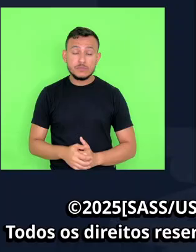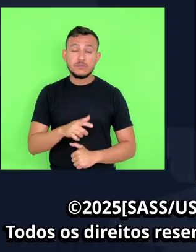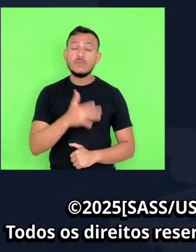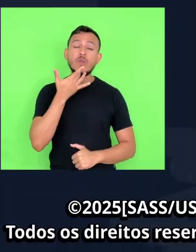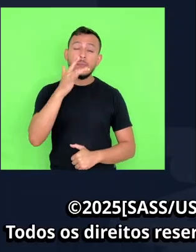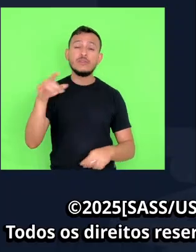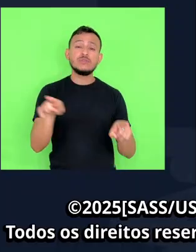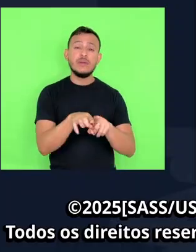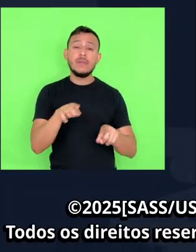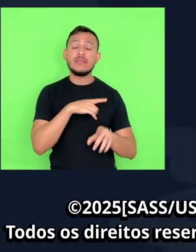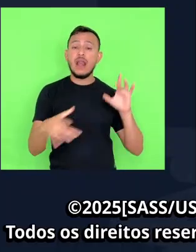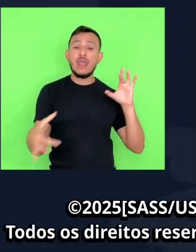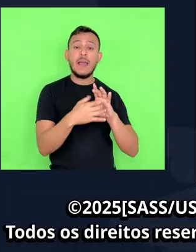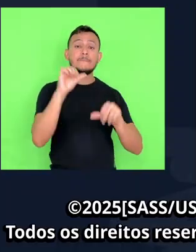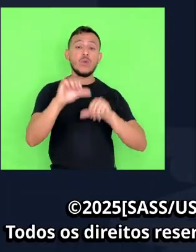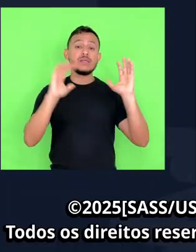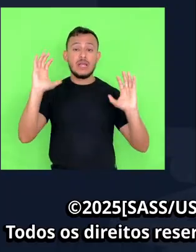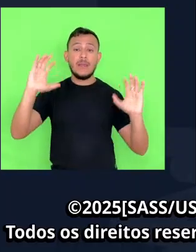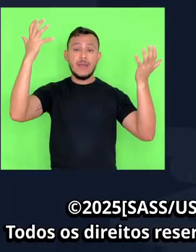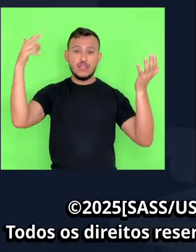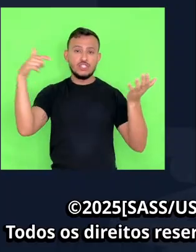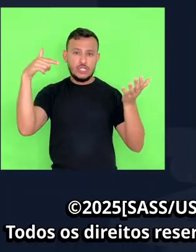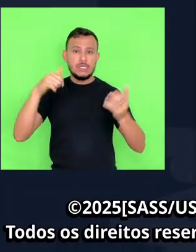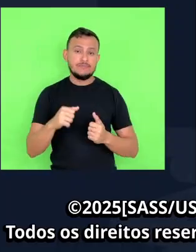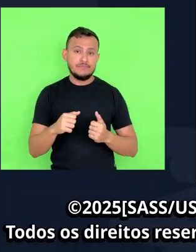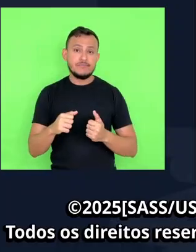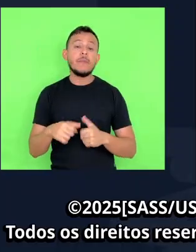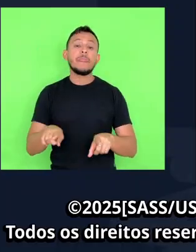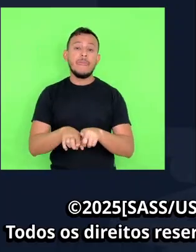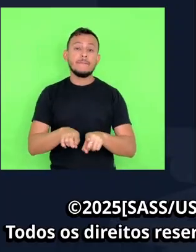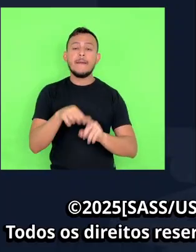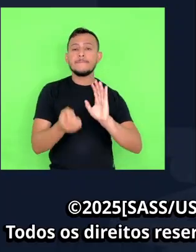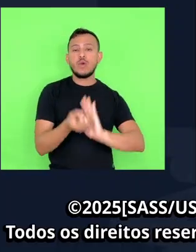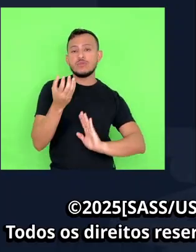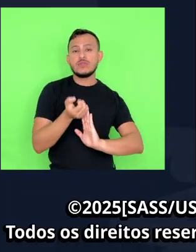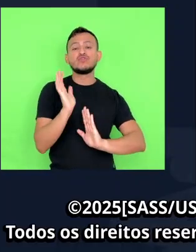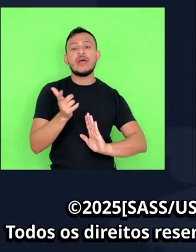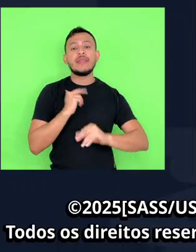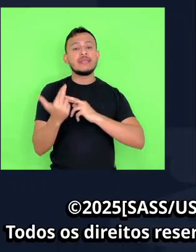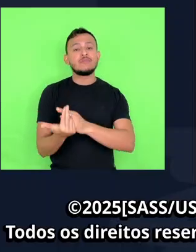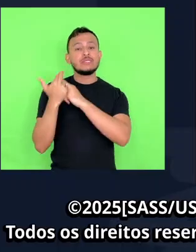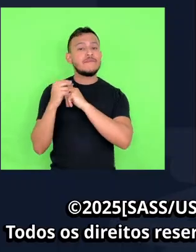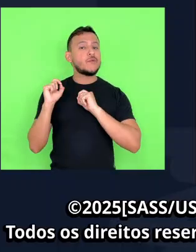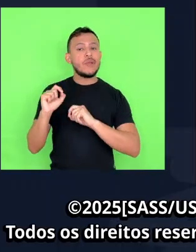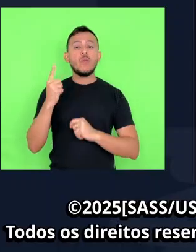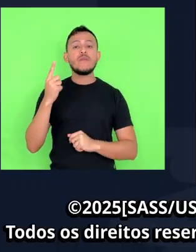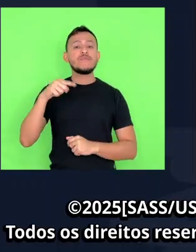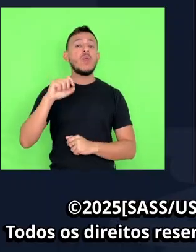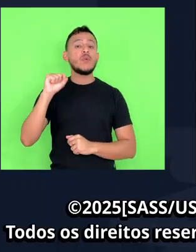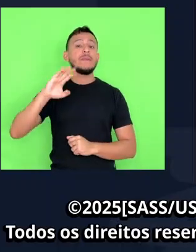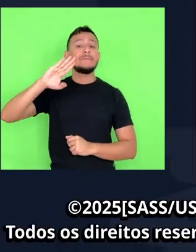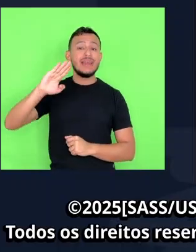plástico também está ligado às mudanças climáticas. Estima-se que sua produção já é responsável por